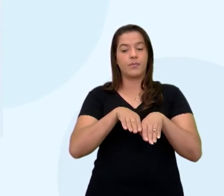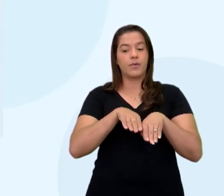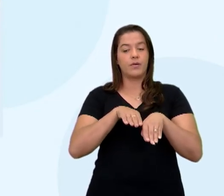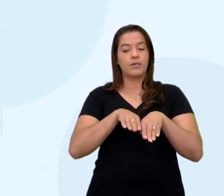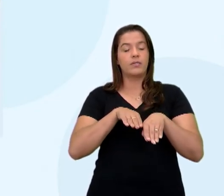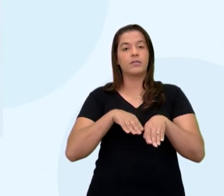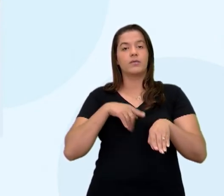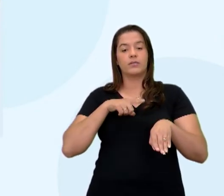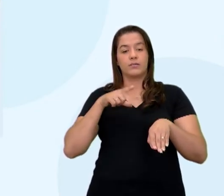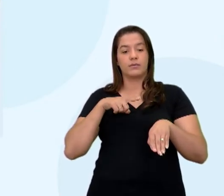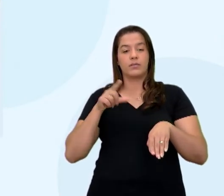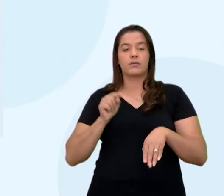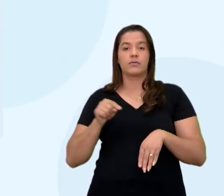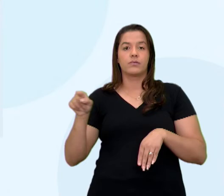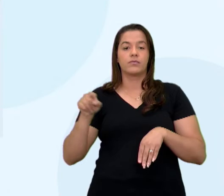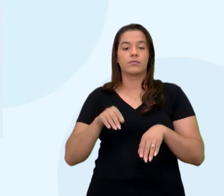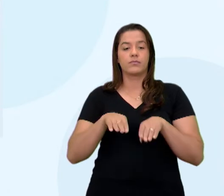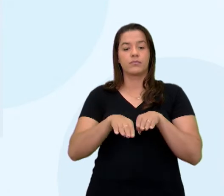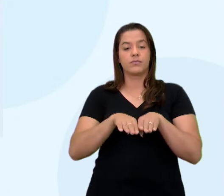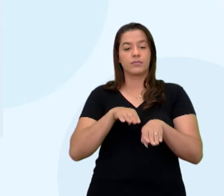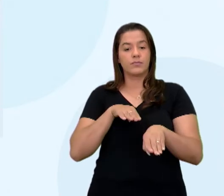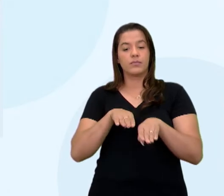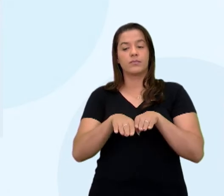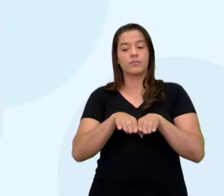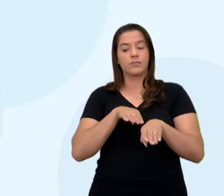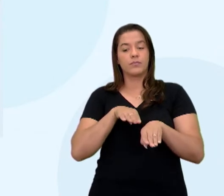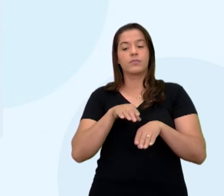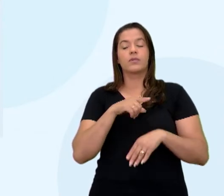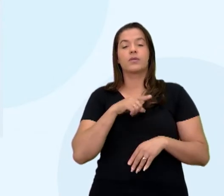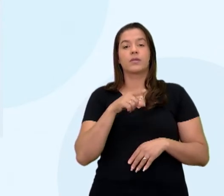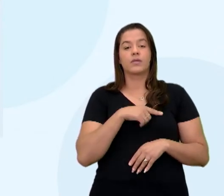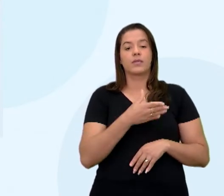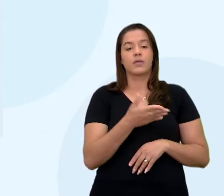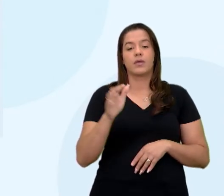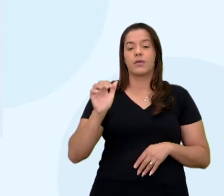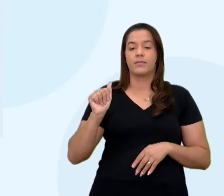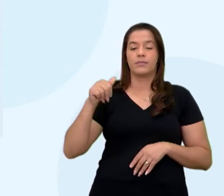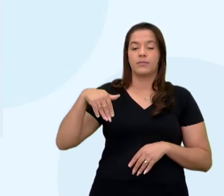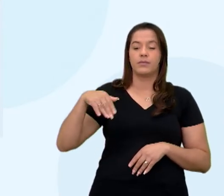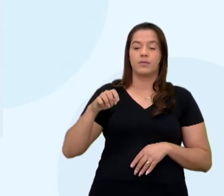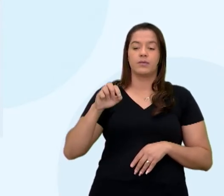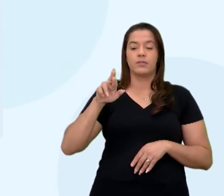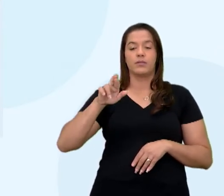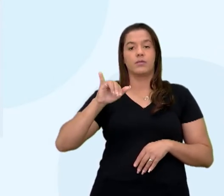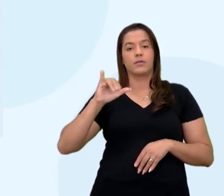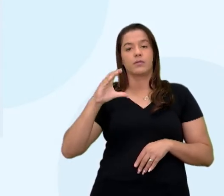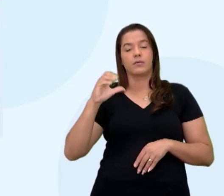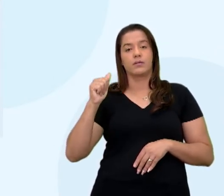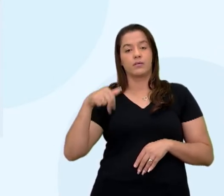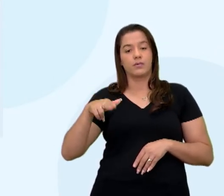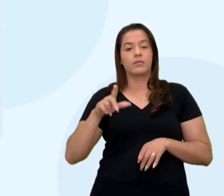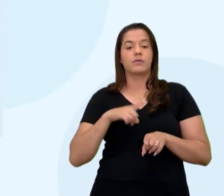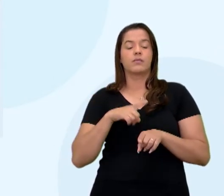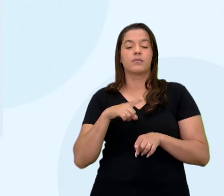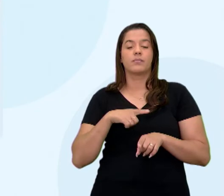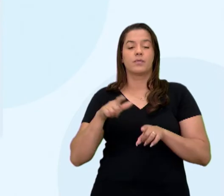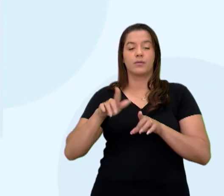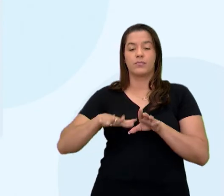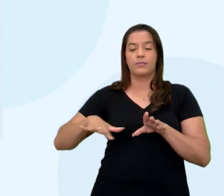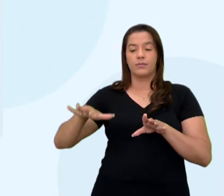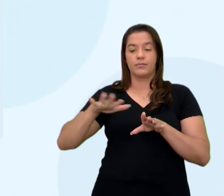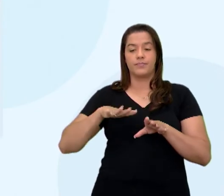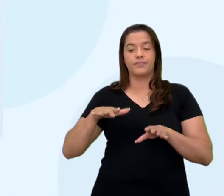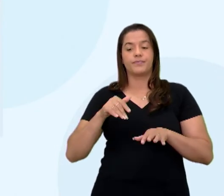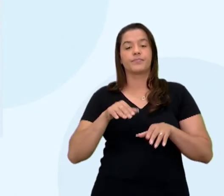estão se movimentando uma ao lado da outra, que é a placa americana e a placa do Pacífico.